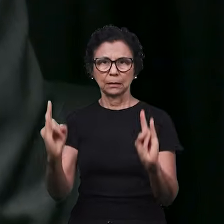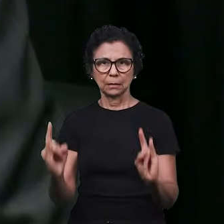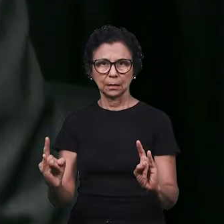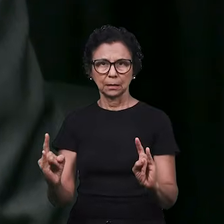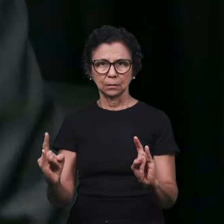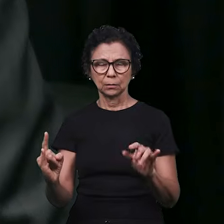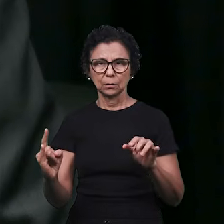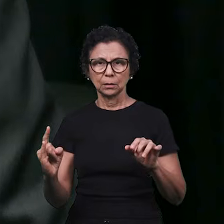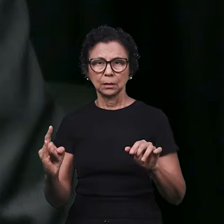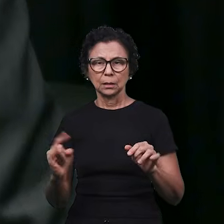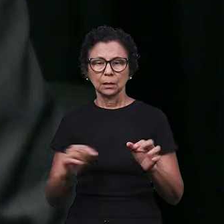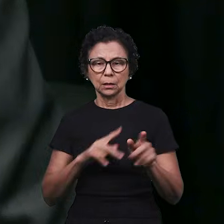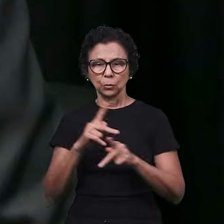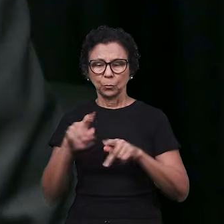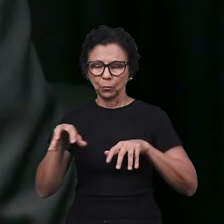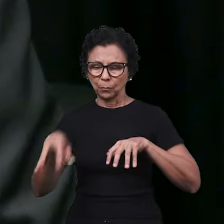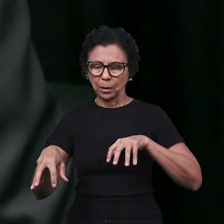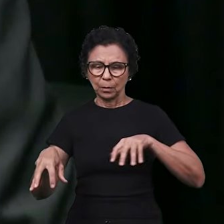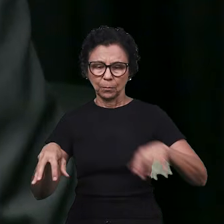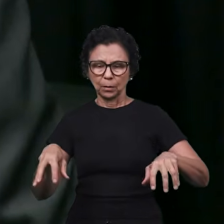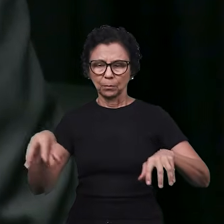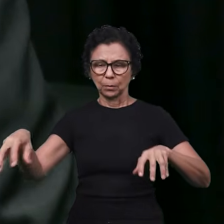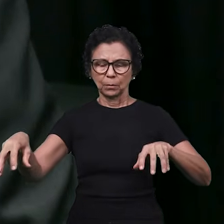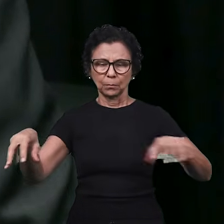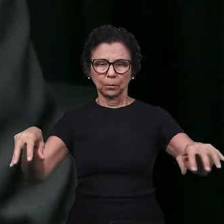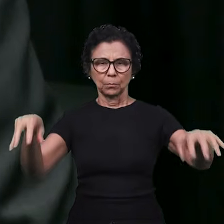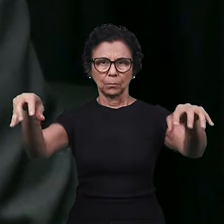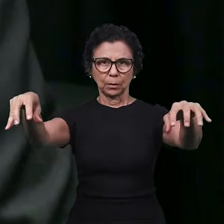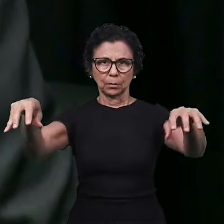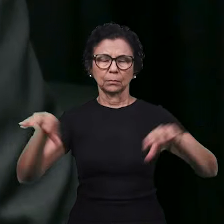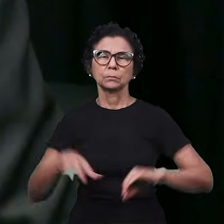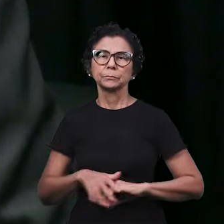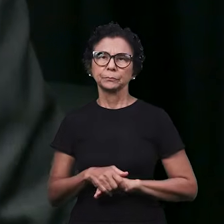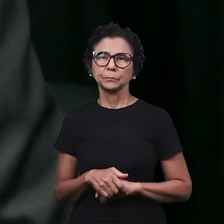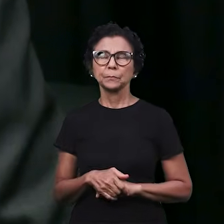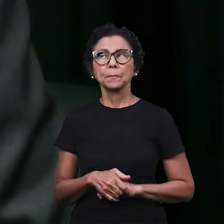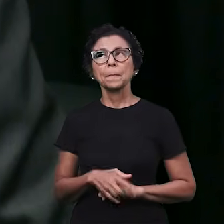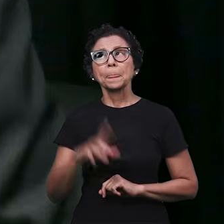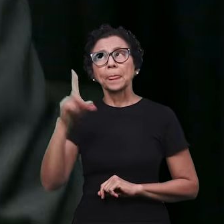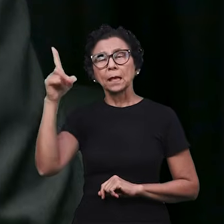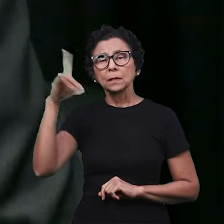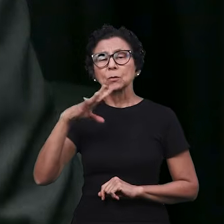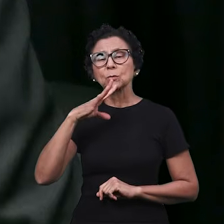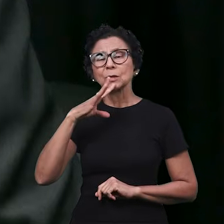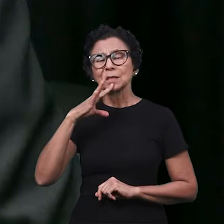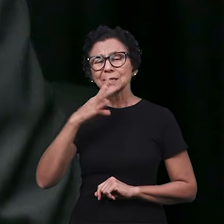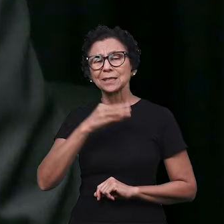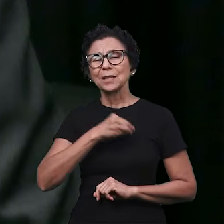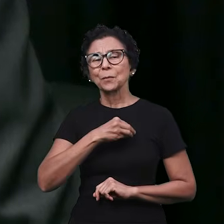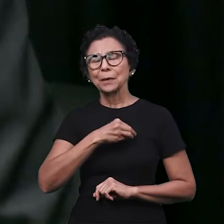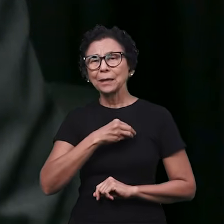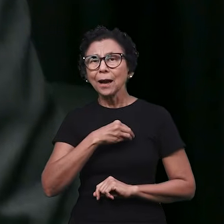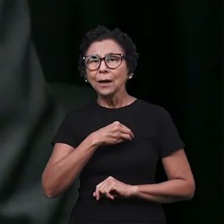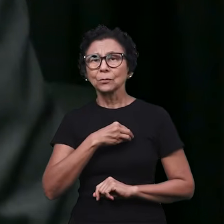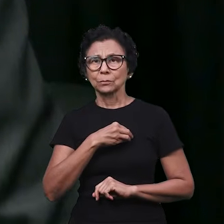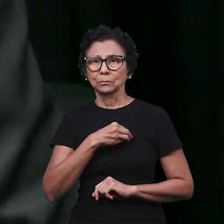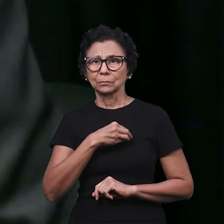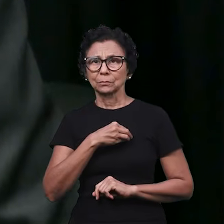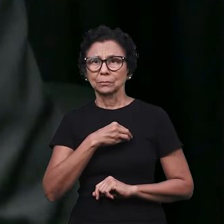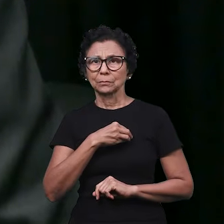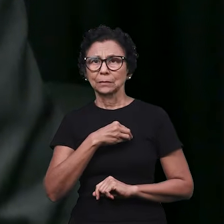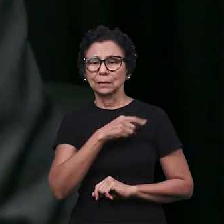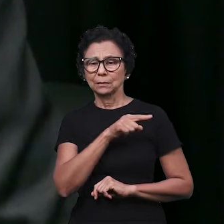E Deus tinha, sabendo do pecado do homem, Deus oferecia ao homem também os instrumentos para que ele pudesse santificar a sua